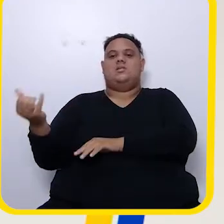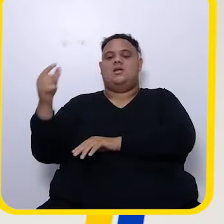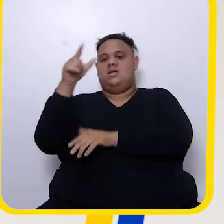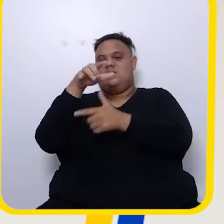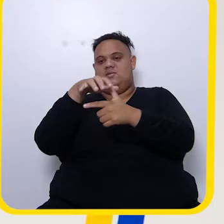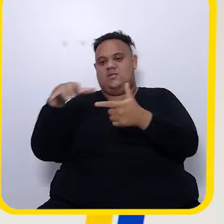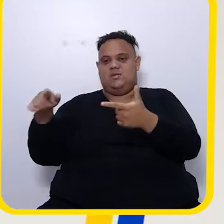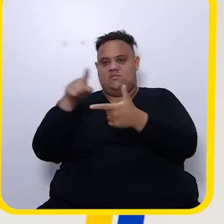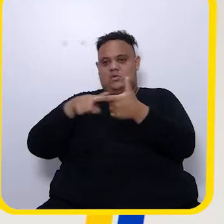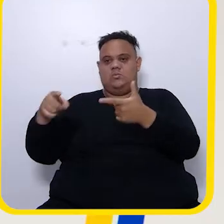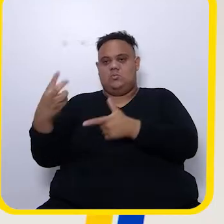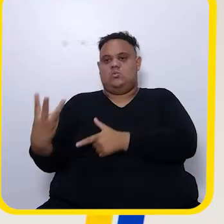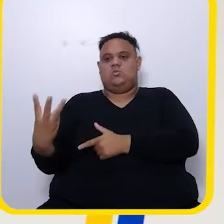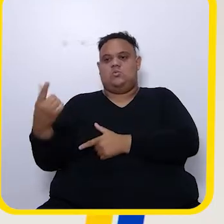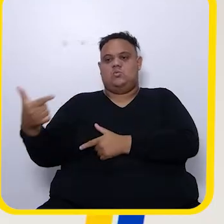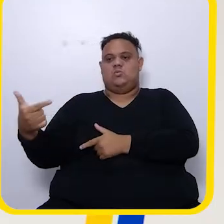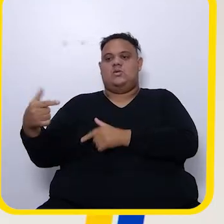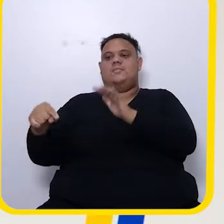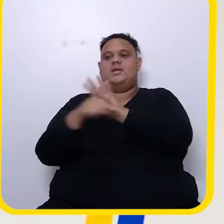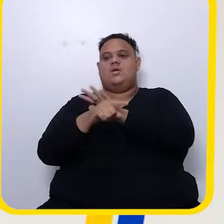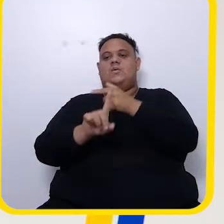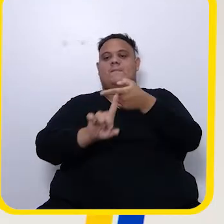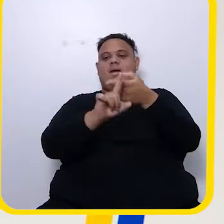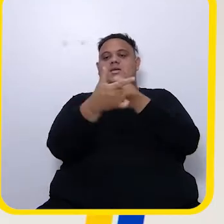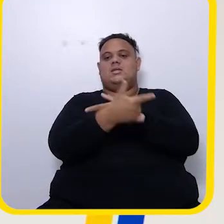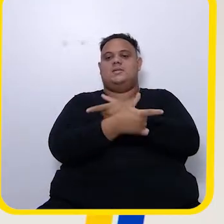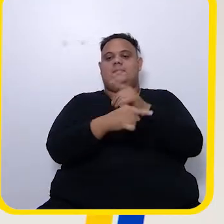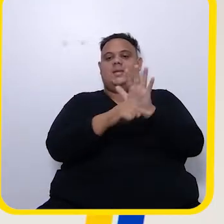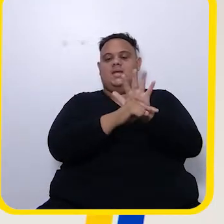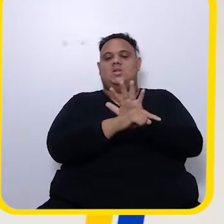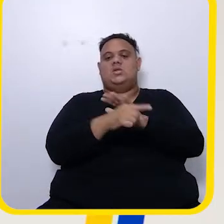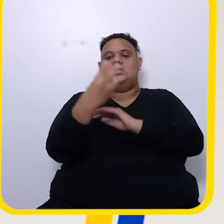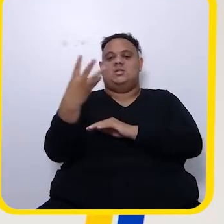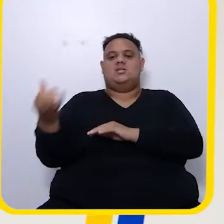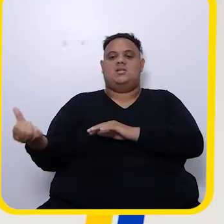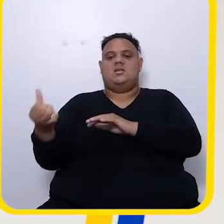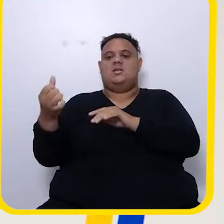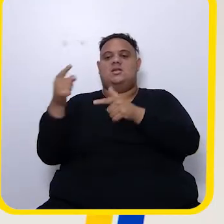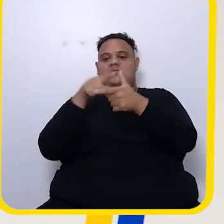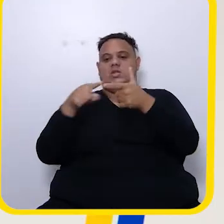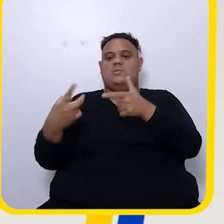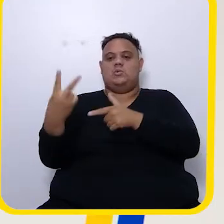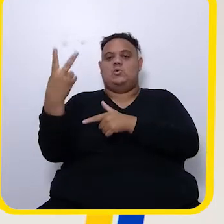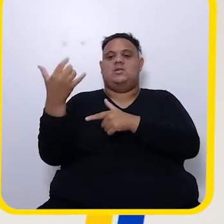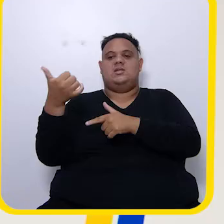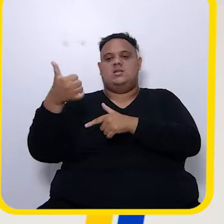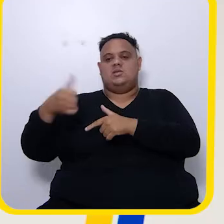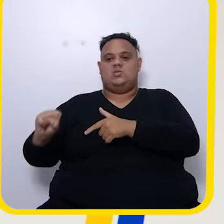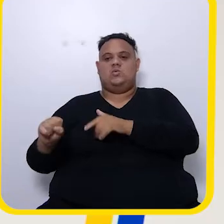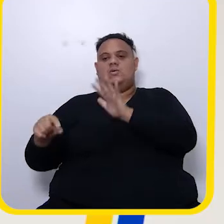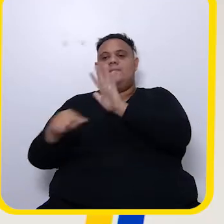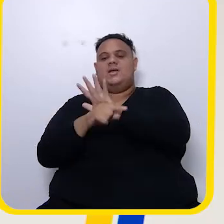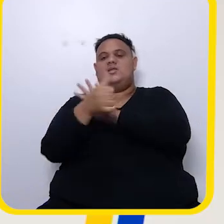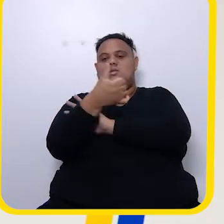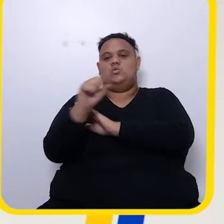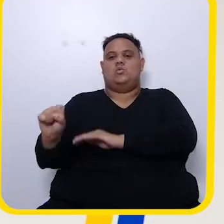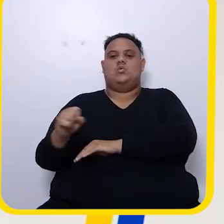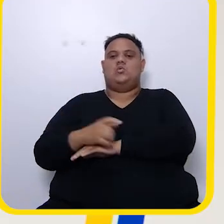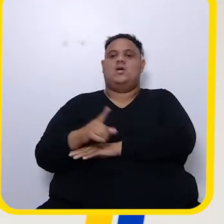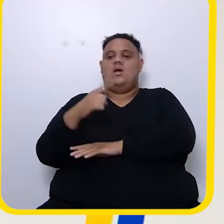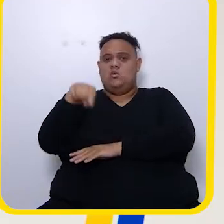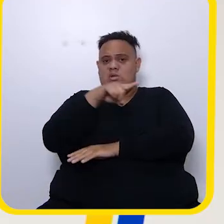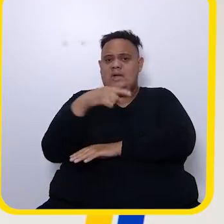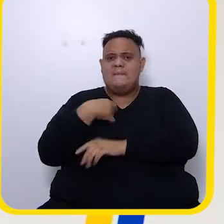2. Menos com mais dá menos, e 36 dividido por 2 dá 18. Menos 18. Agora, gente, você